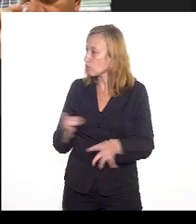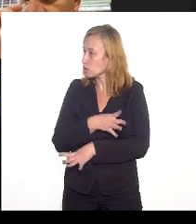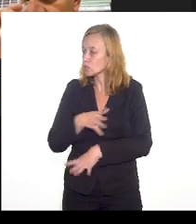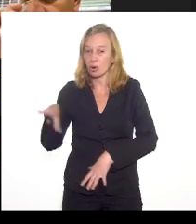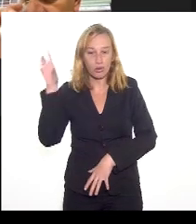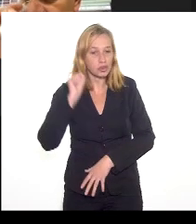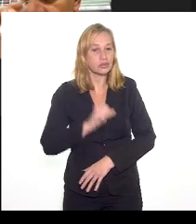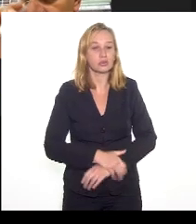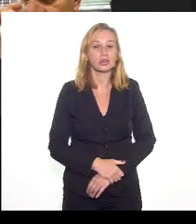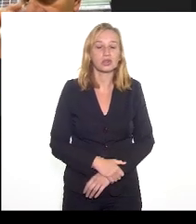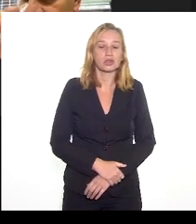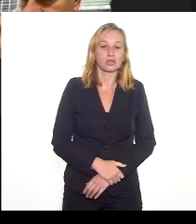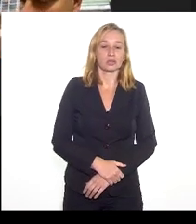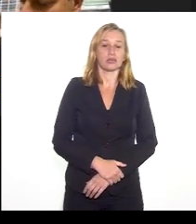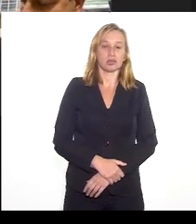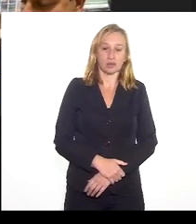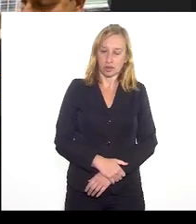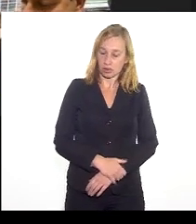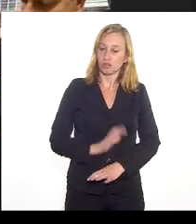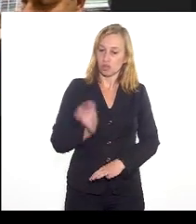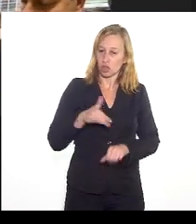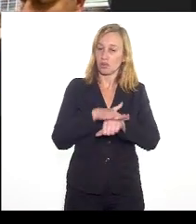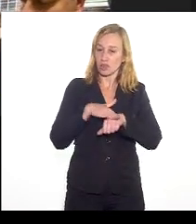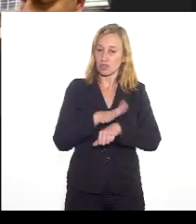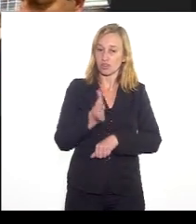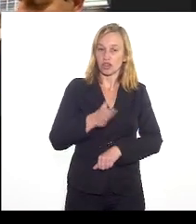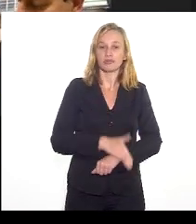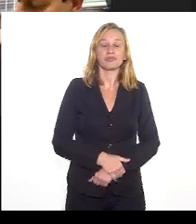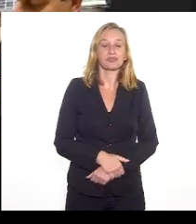ouvir. Aqui, baseado no que nós já conversamos.